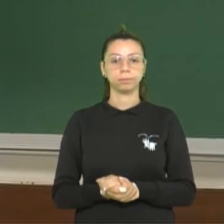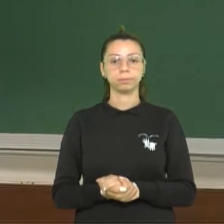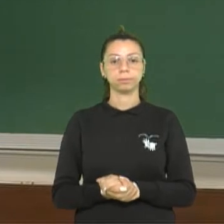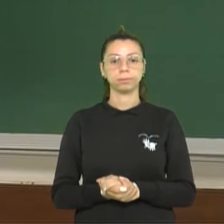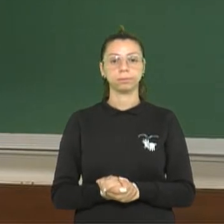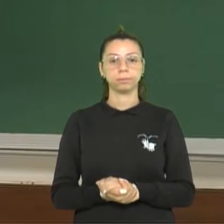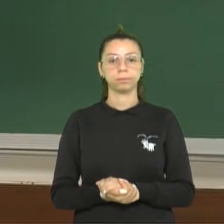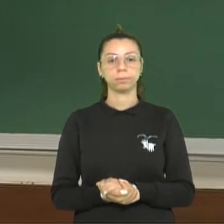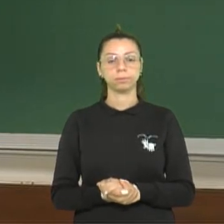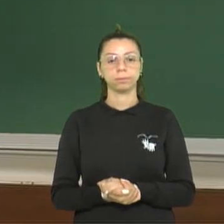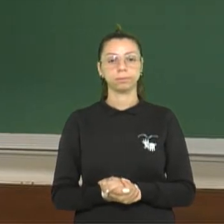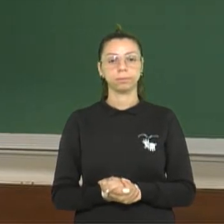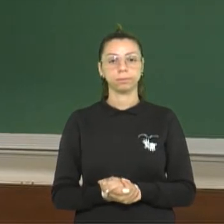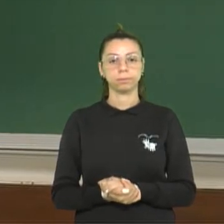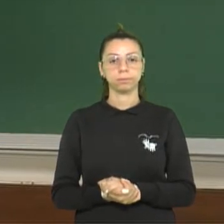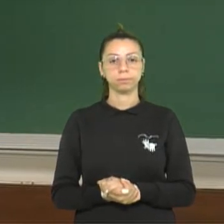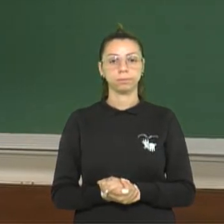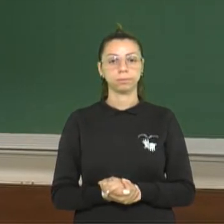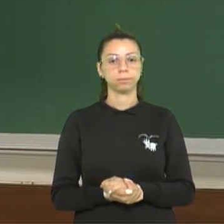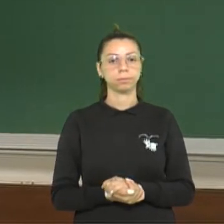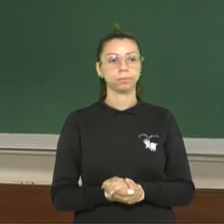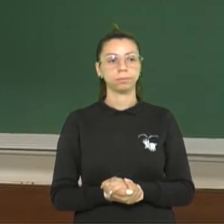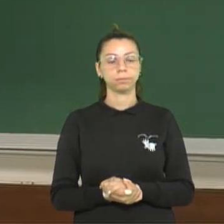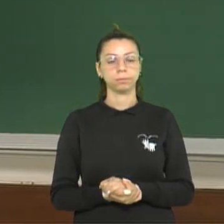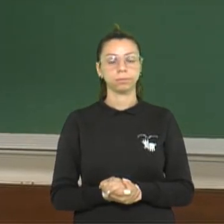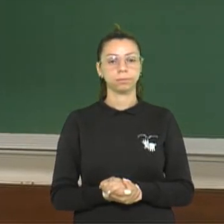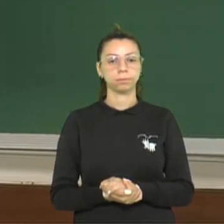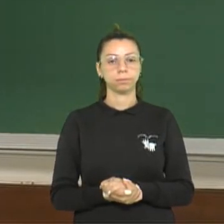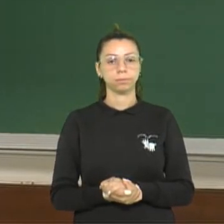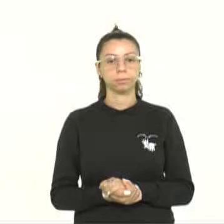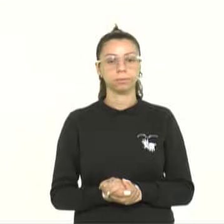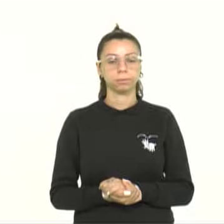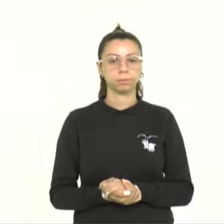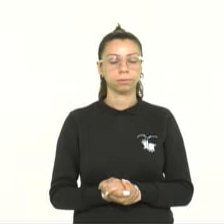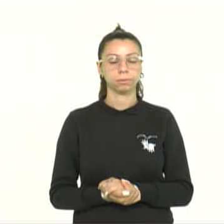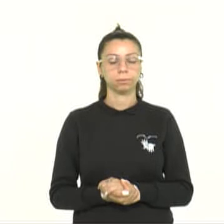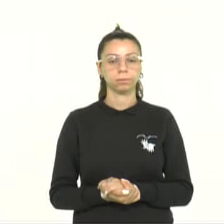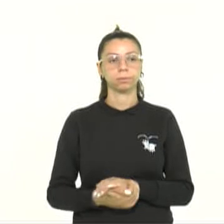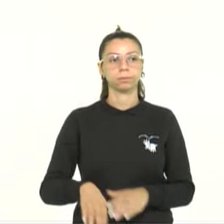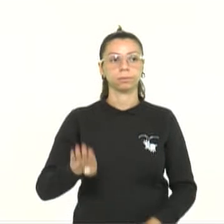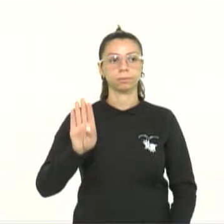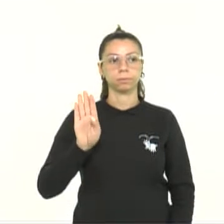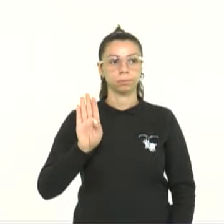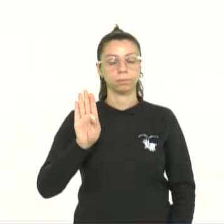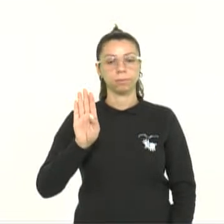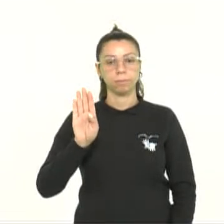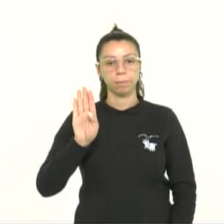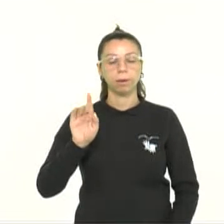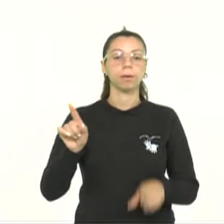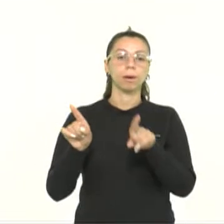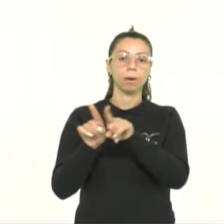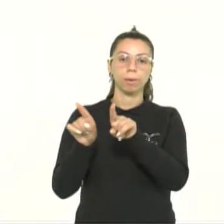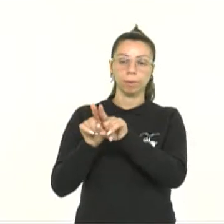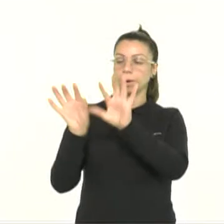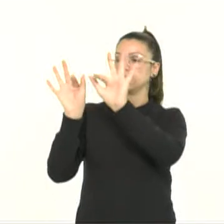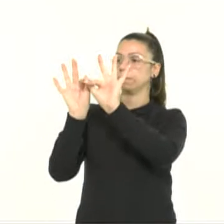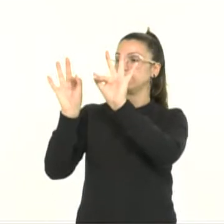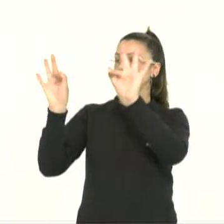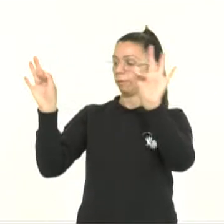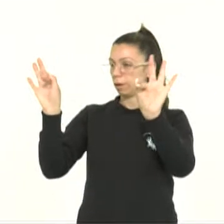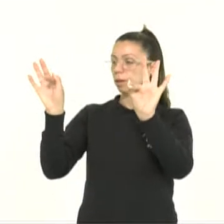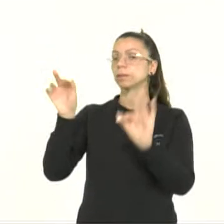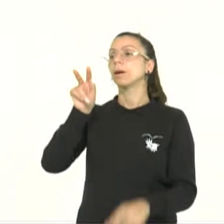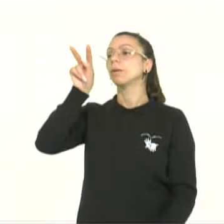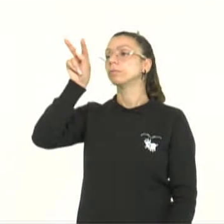equivocar-se, né? Generalizar é um erro, é isso que diz aqui. B, mis amigos e io, você vai